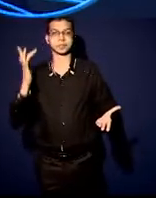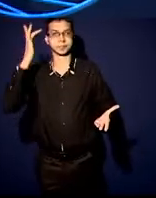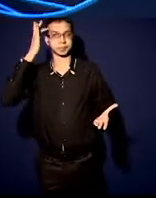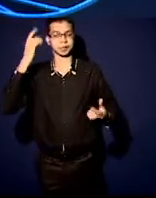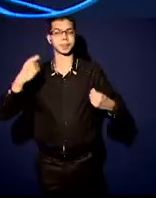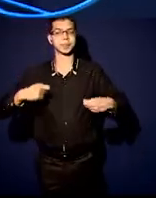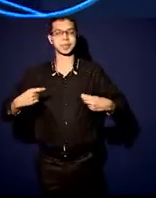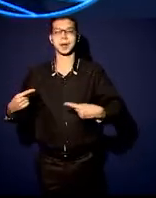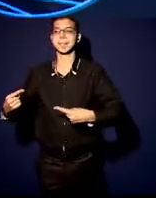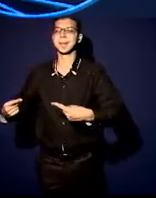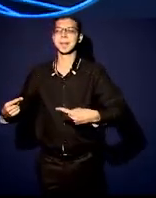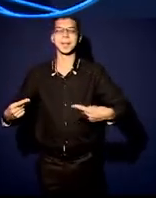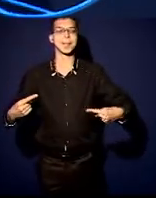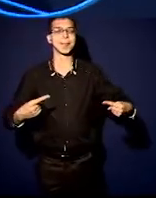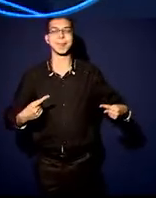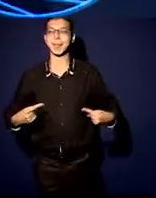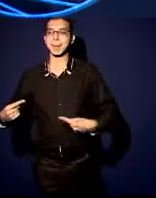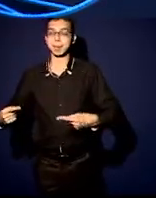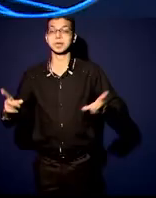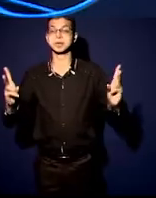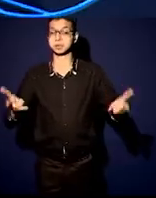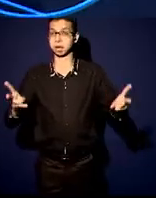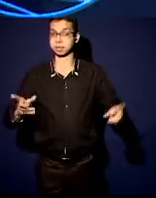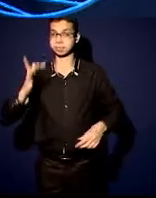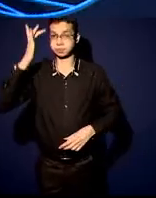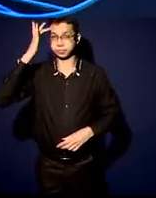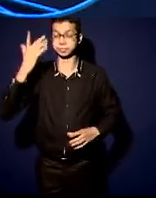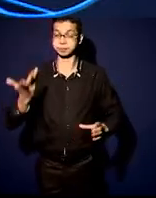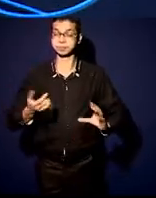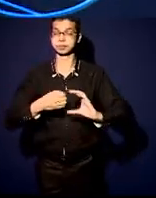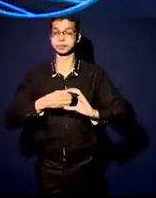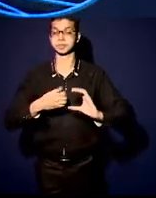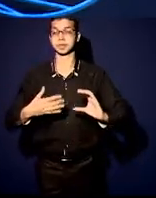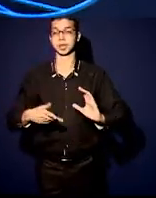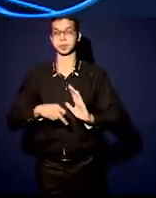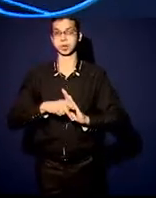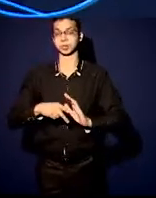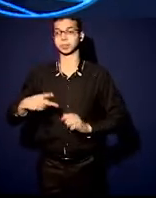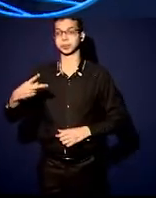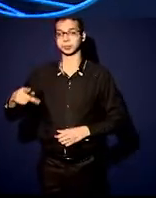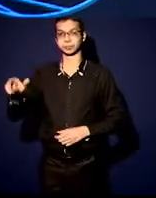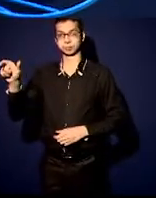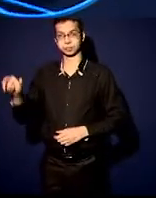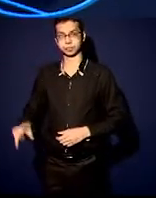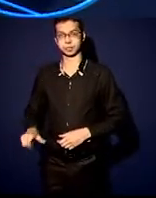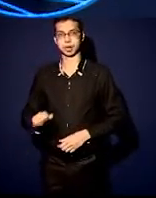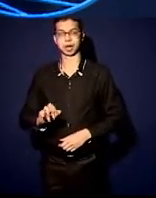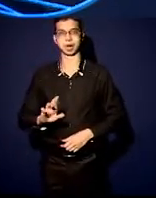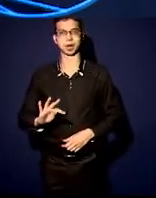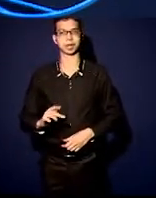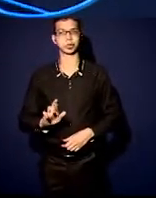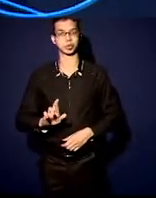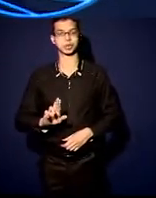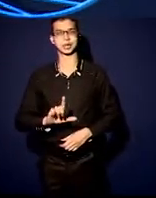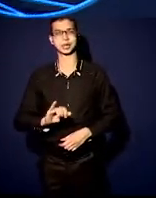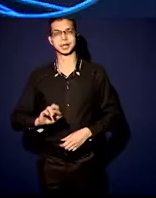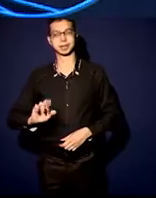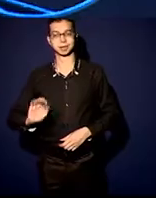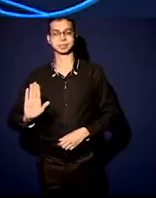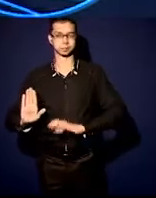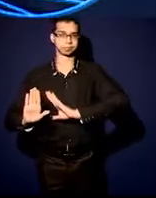e eu acho que essa é uma característica intrínseca do Presidente Arthur Lira e com certeza